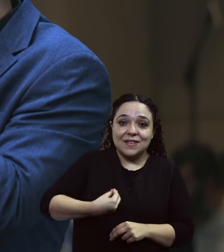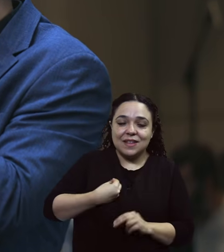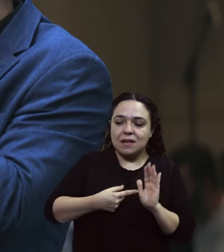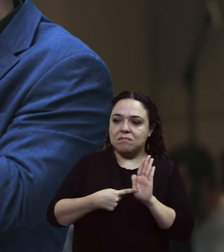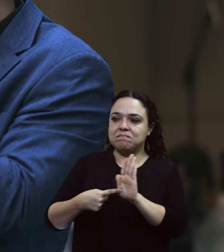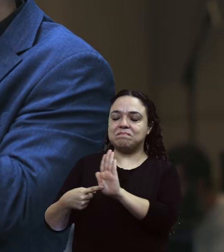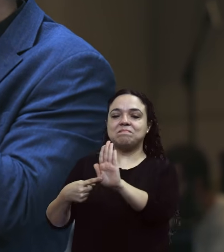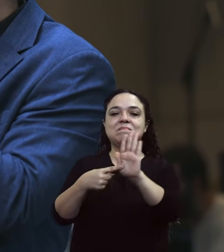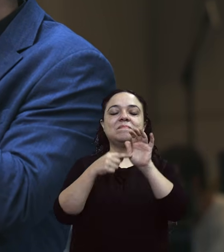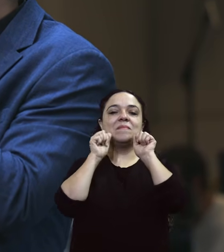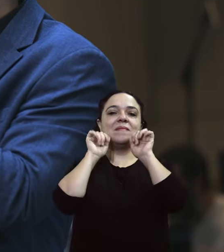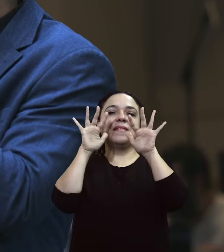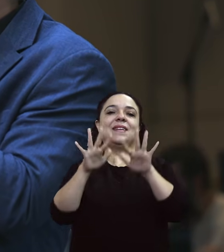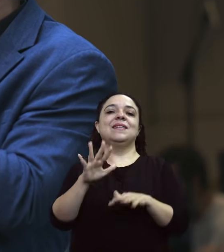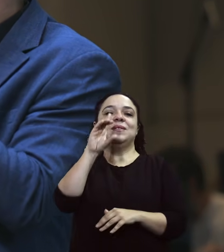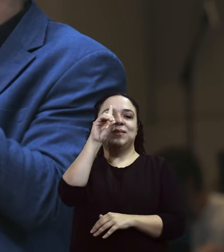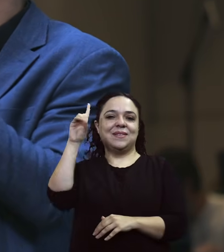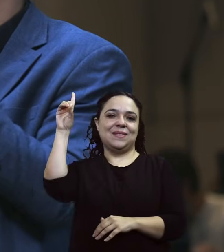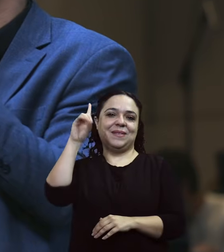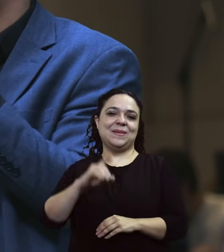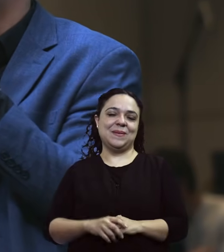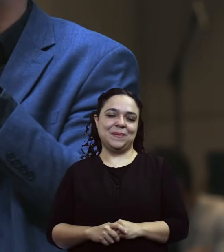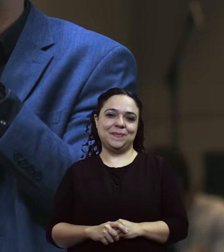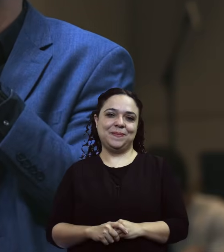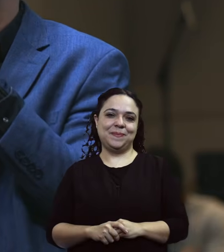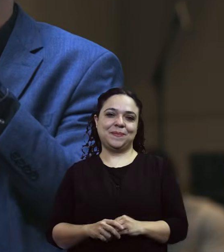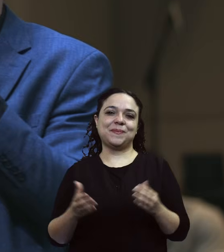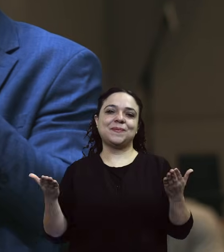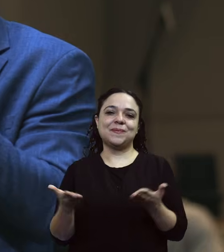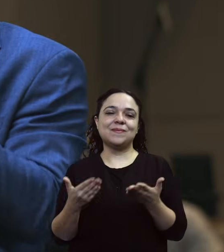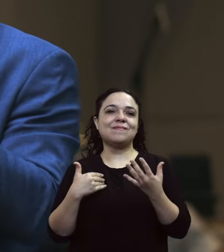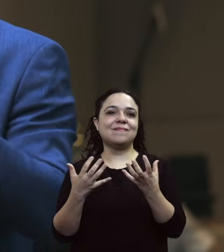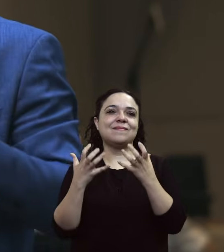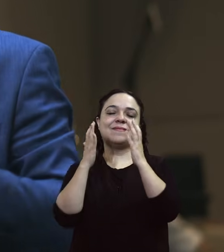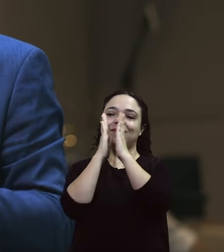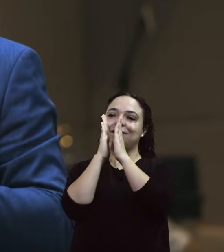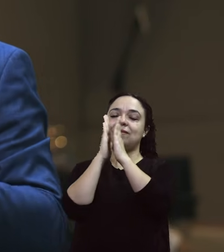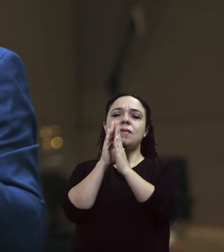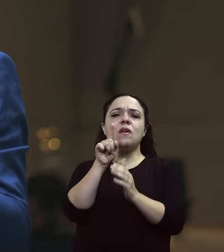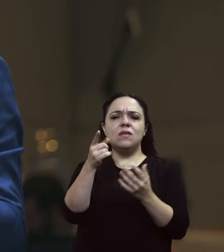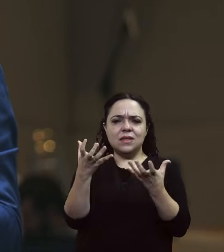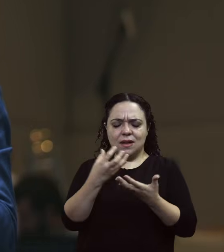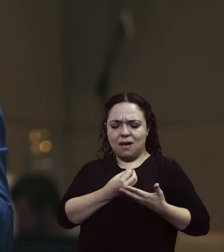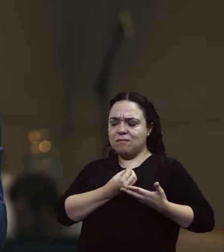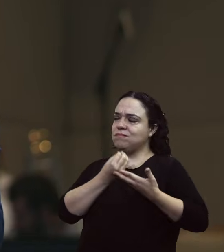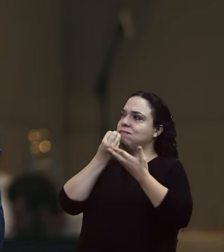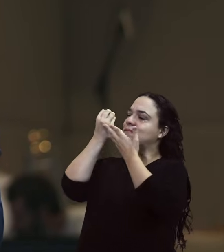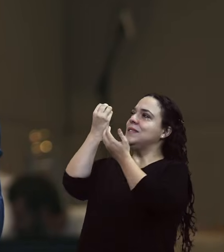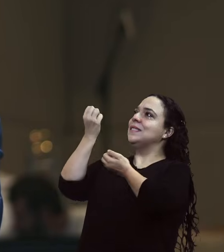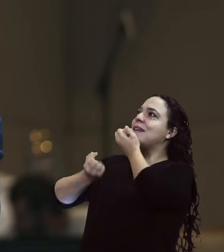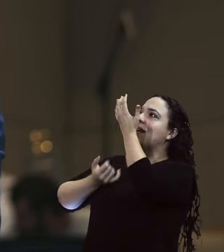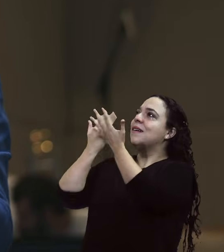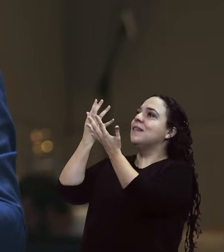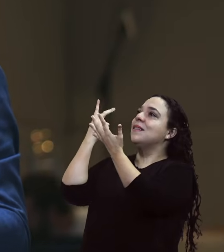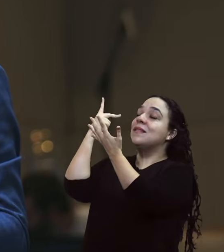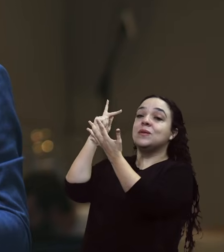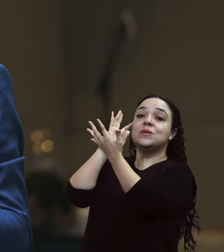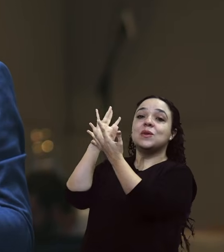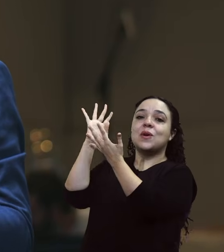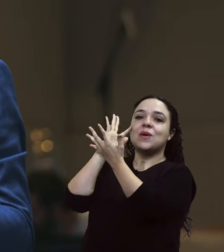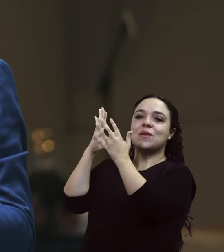você. Hoje eu queria orar por aqueles que querem consagrar sonhos, propósitos diante de